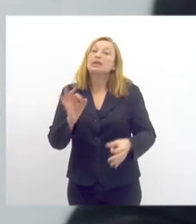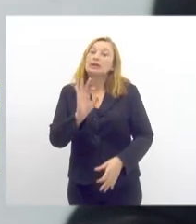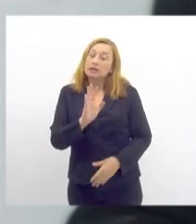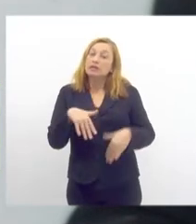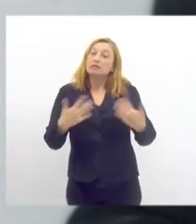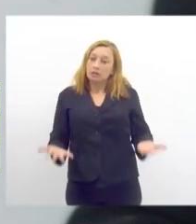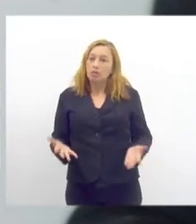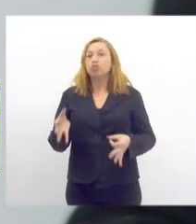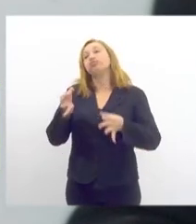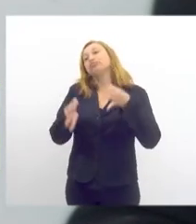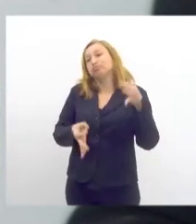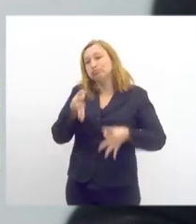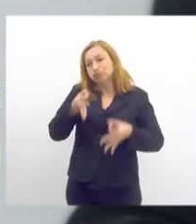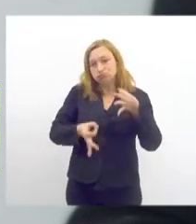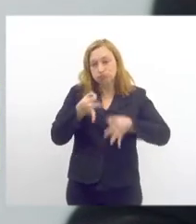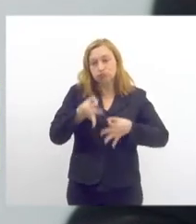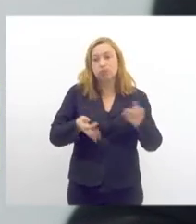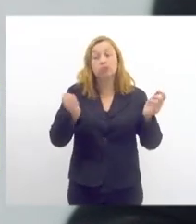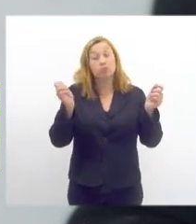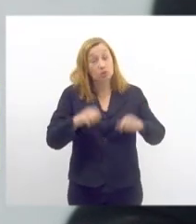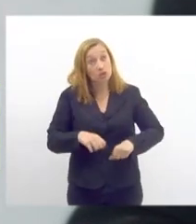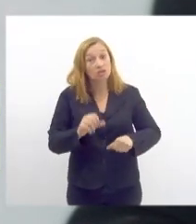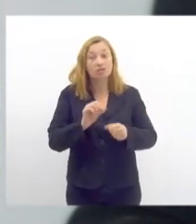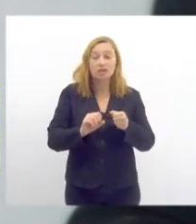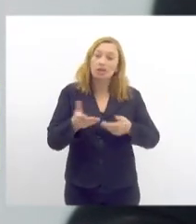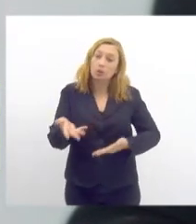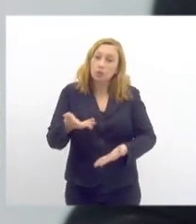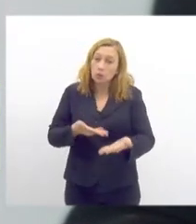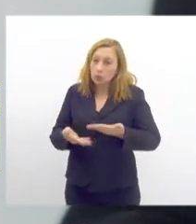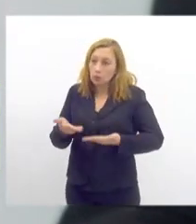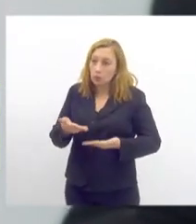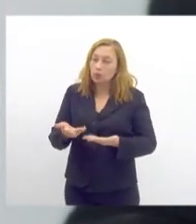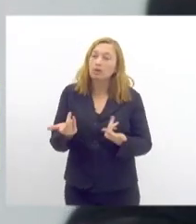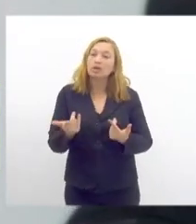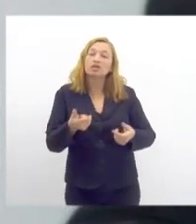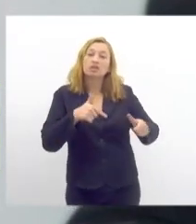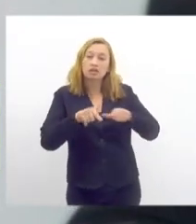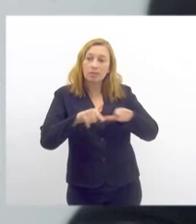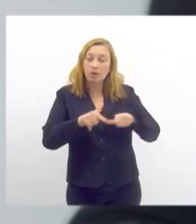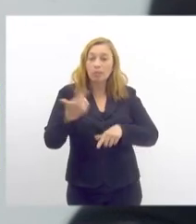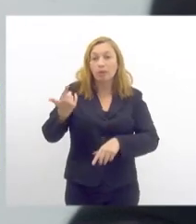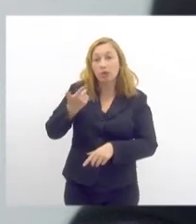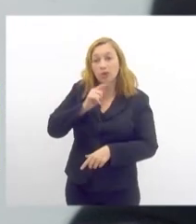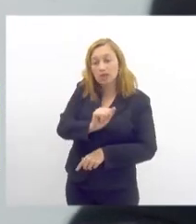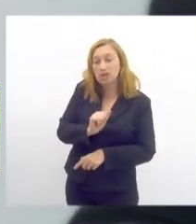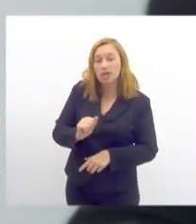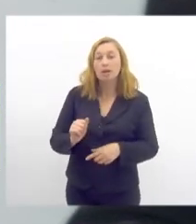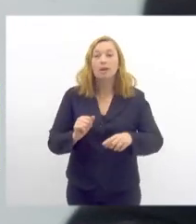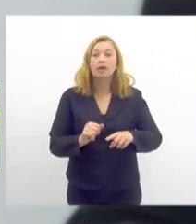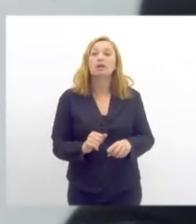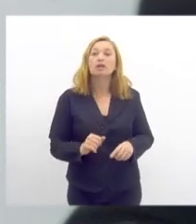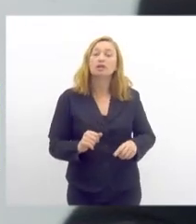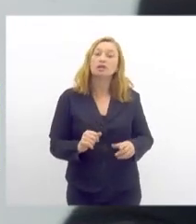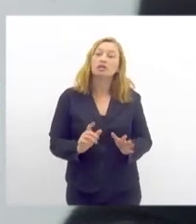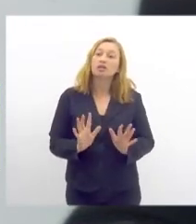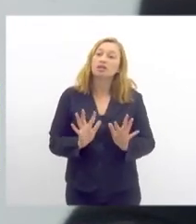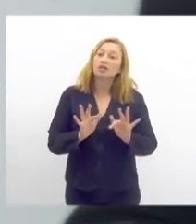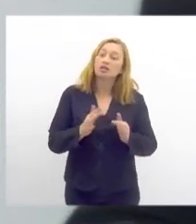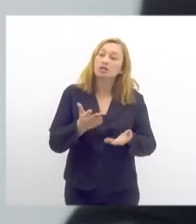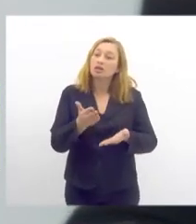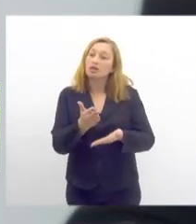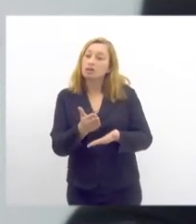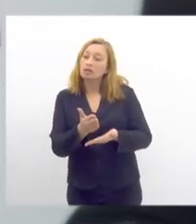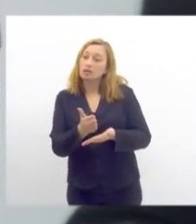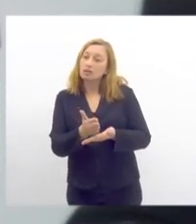juridicamente, foi possível fazer uma parcela, que a gente trabalhou muito para poder isso acontecer, e não foi feita uma outra parcela,